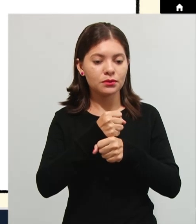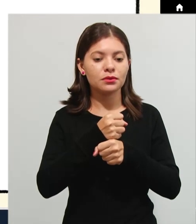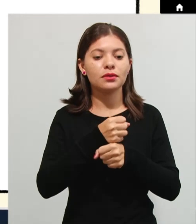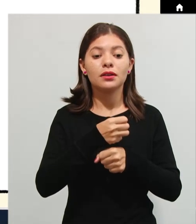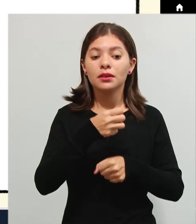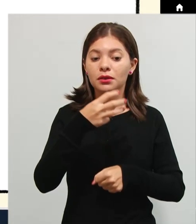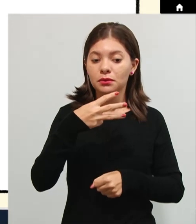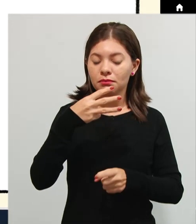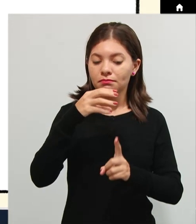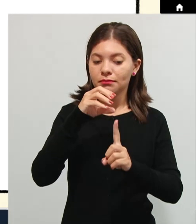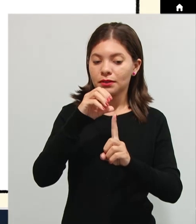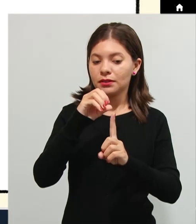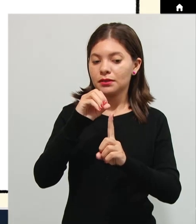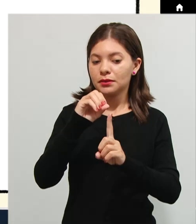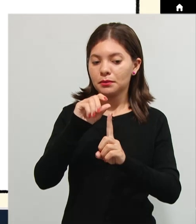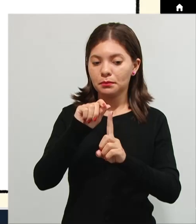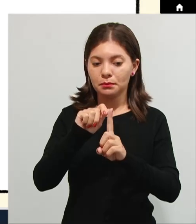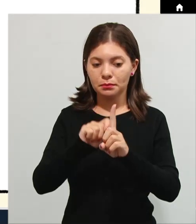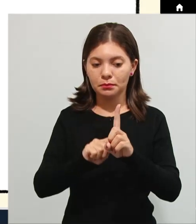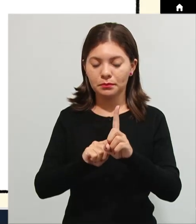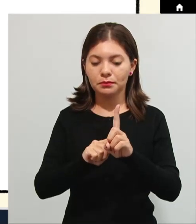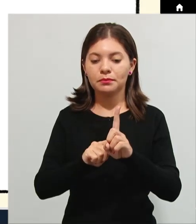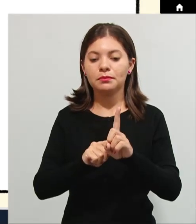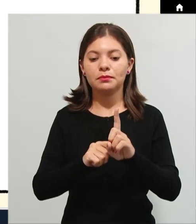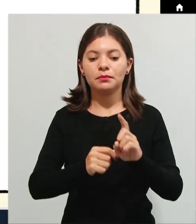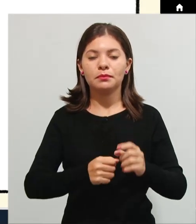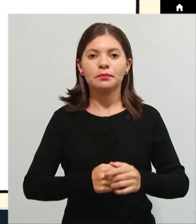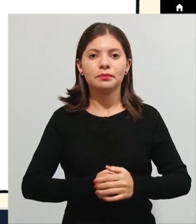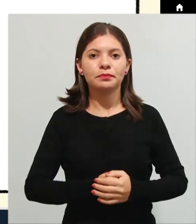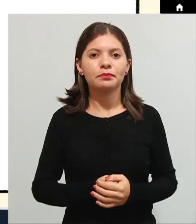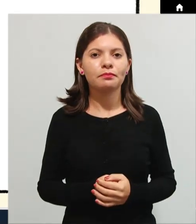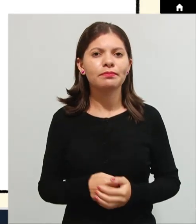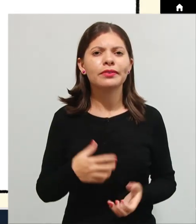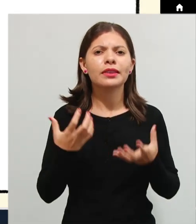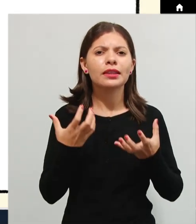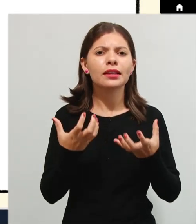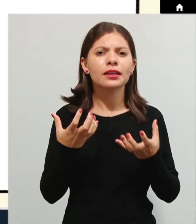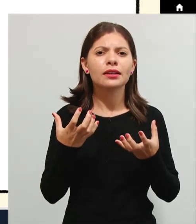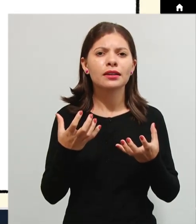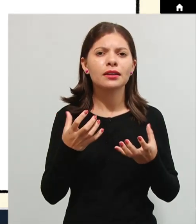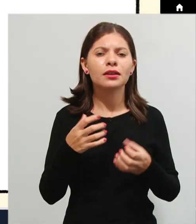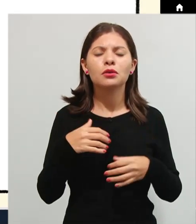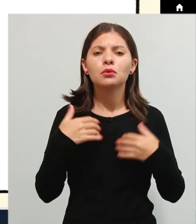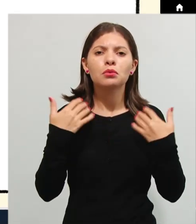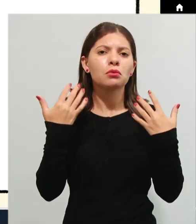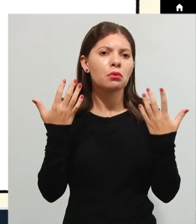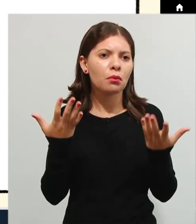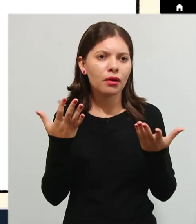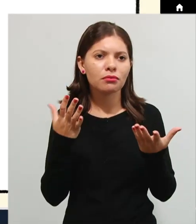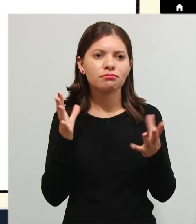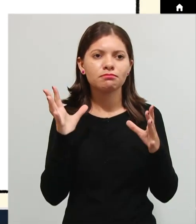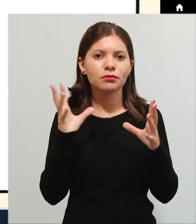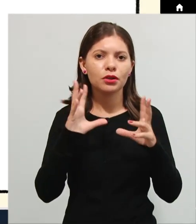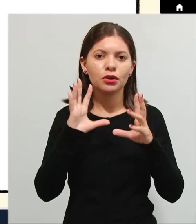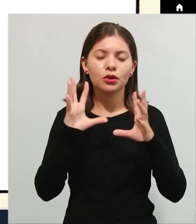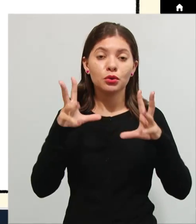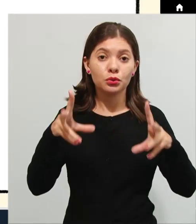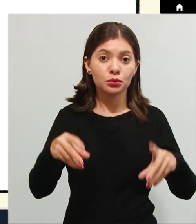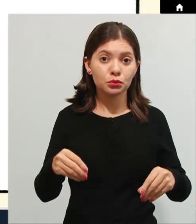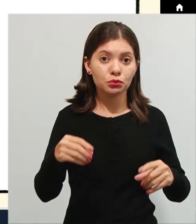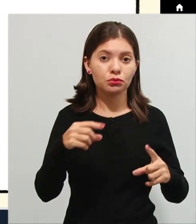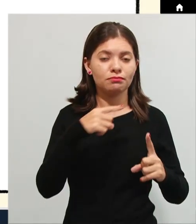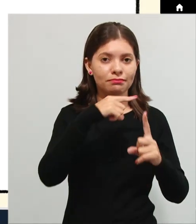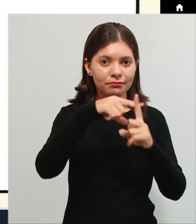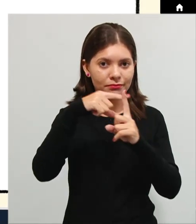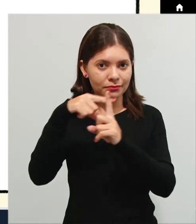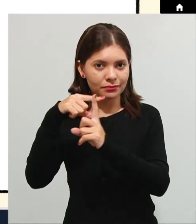os anos e os trimestres e os rendimentos de cada trimestre. Eu quero saber o valor total de cada trimestre,